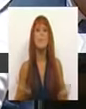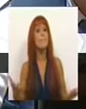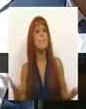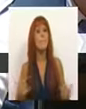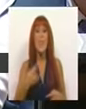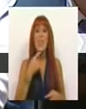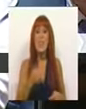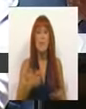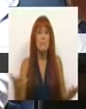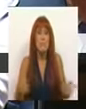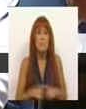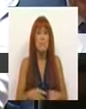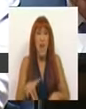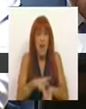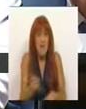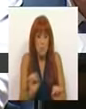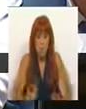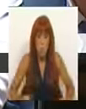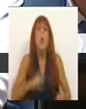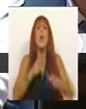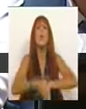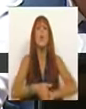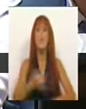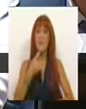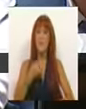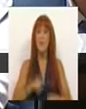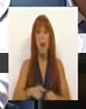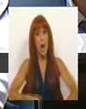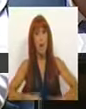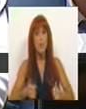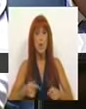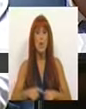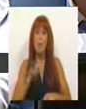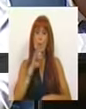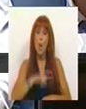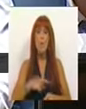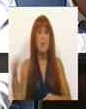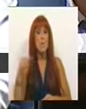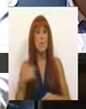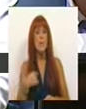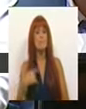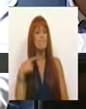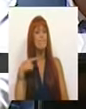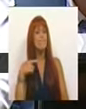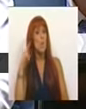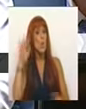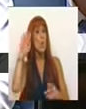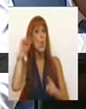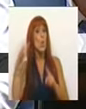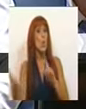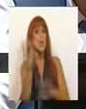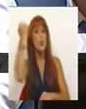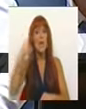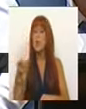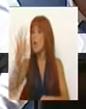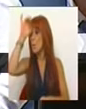portanto, dizer-lhe que a insensibilidade continua e dizer-lhe que seria bom que pudessem pelo menos atingir os resultados que